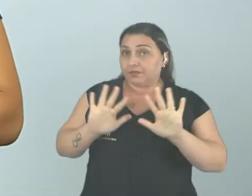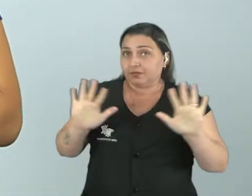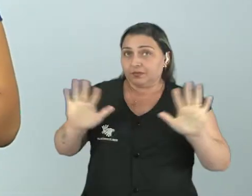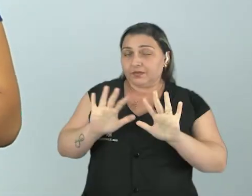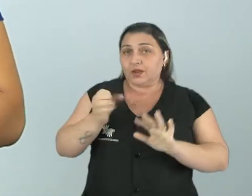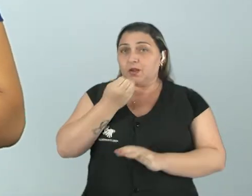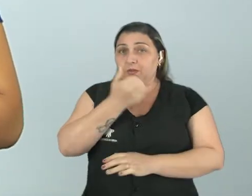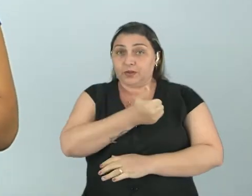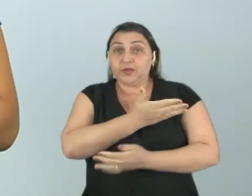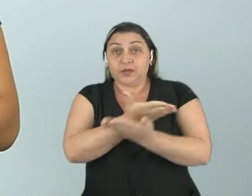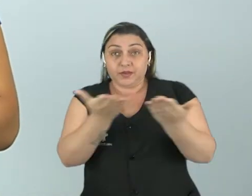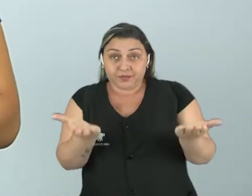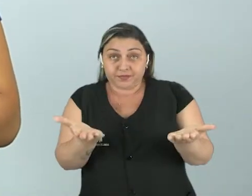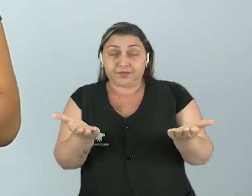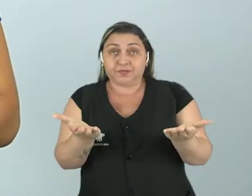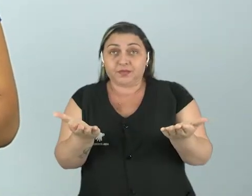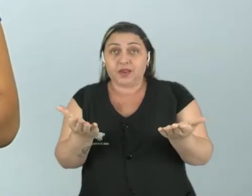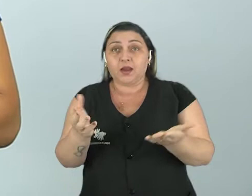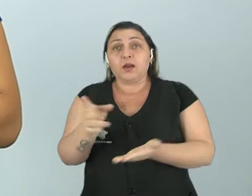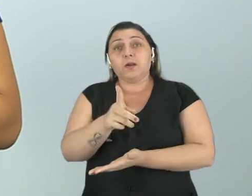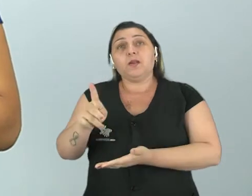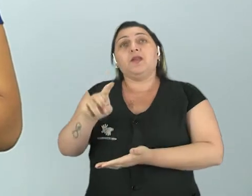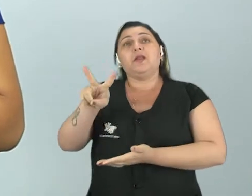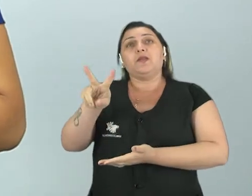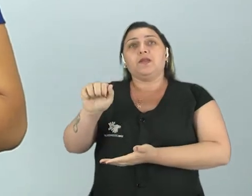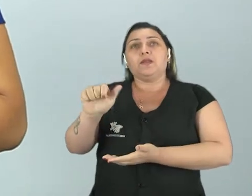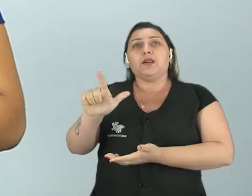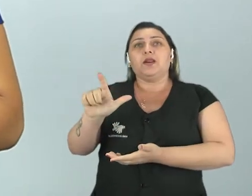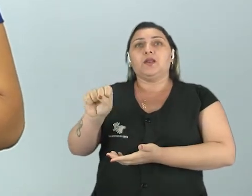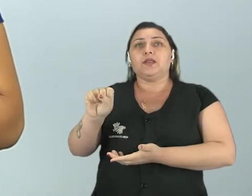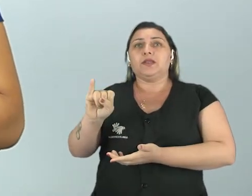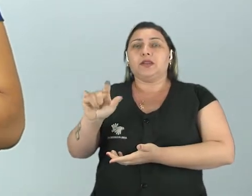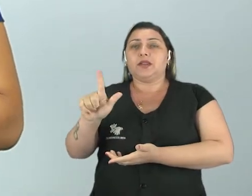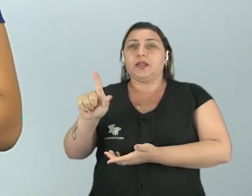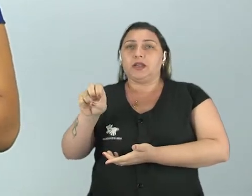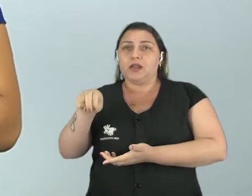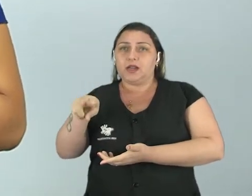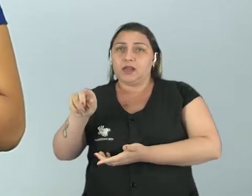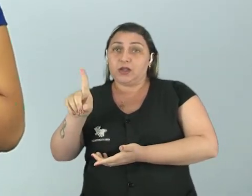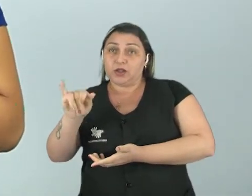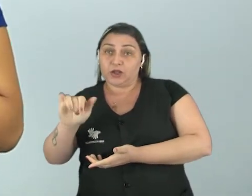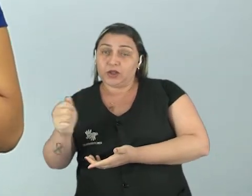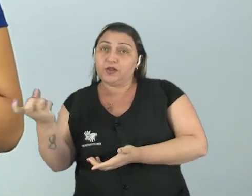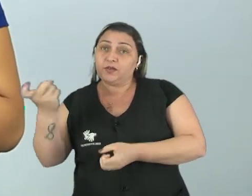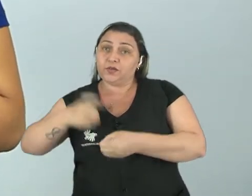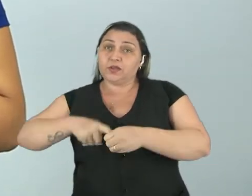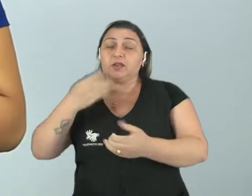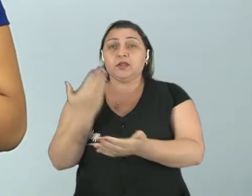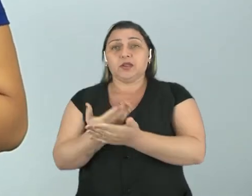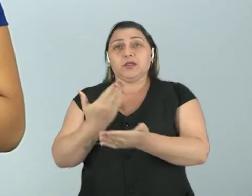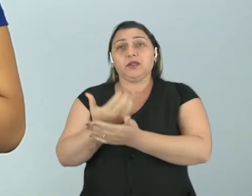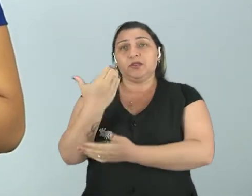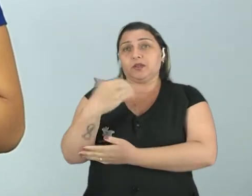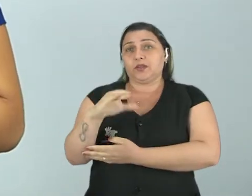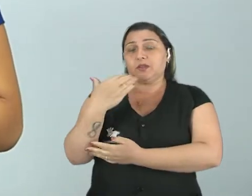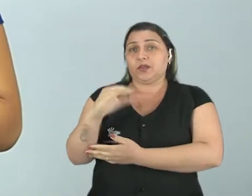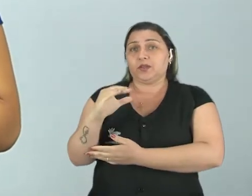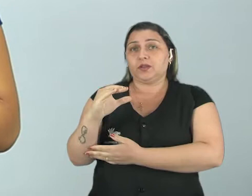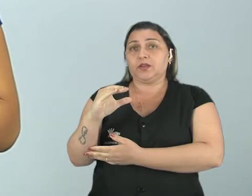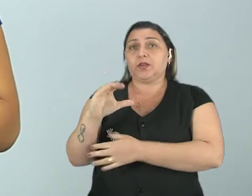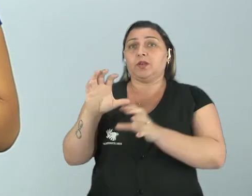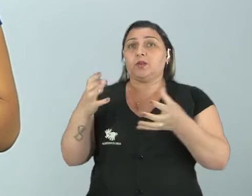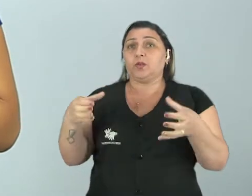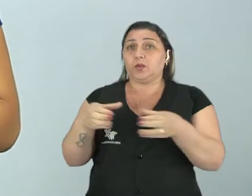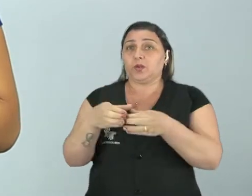Olá, tudo bem com vocês? Eu sou a professora Valcilândia e estamos de volta para a nossa aula de ciências sobre constelações e